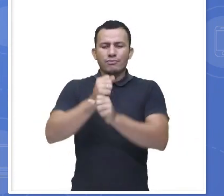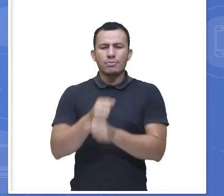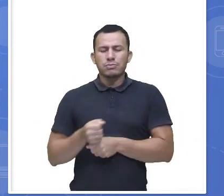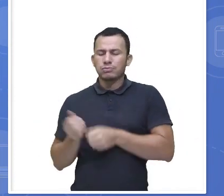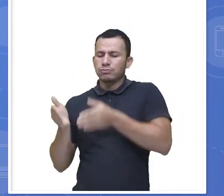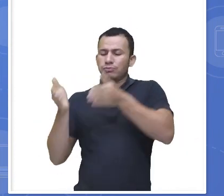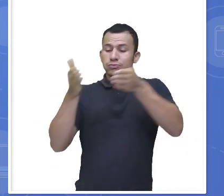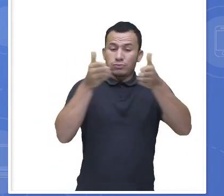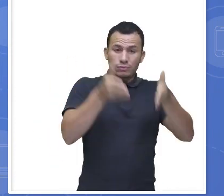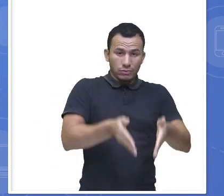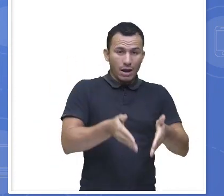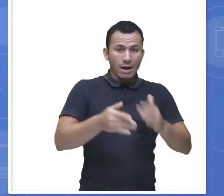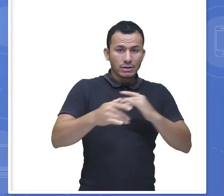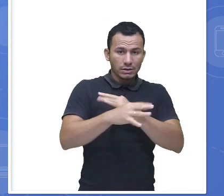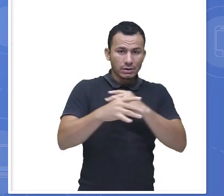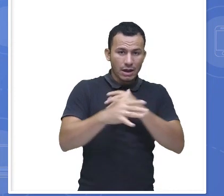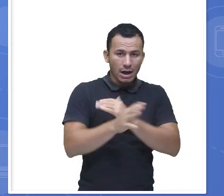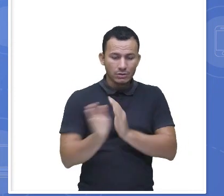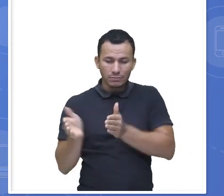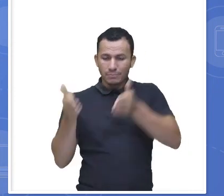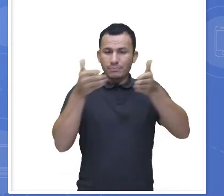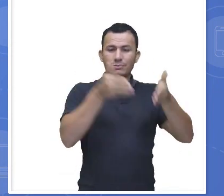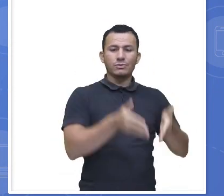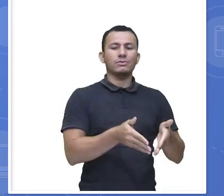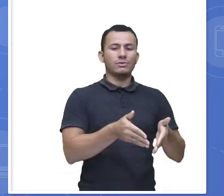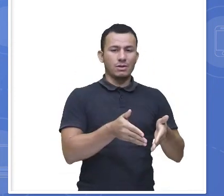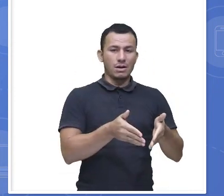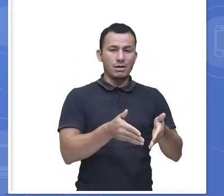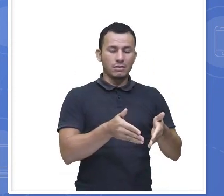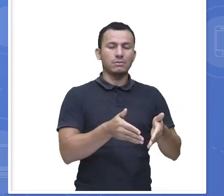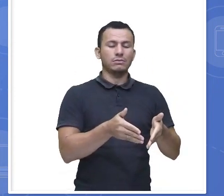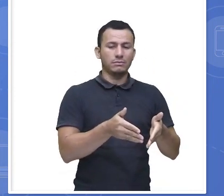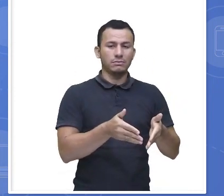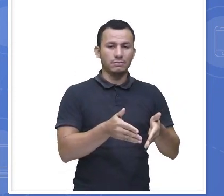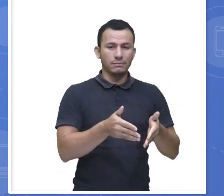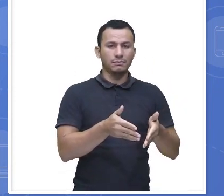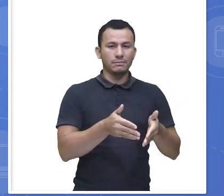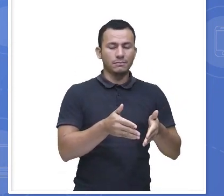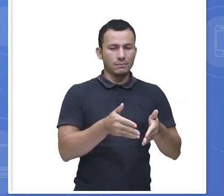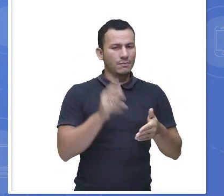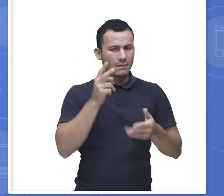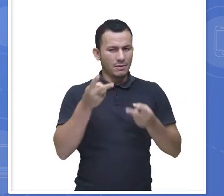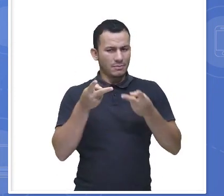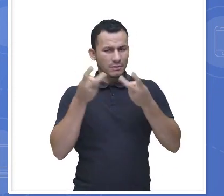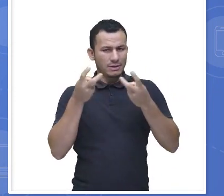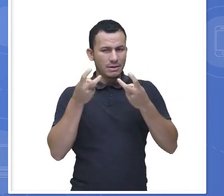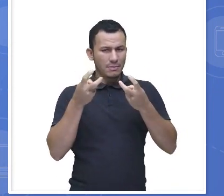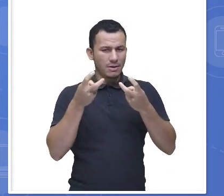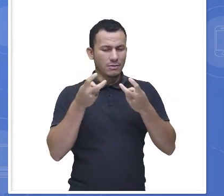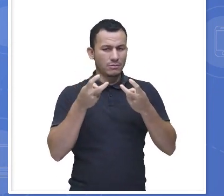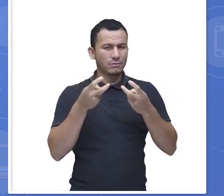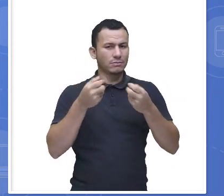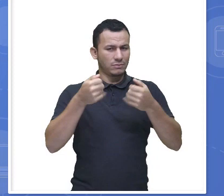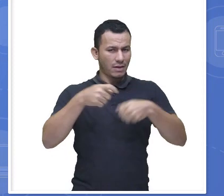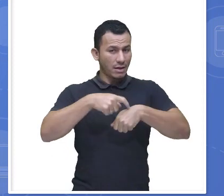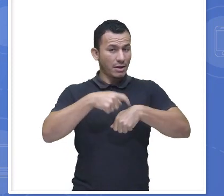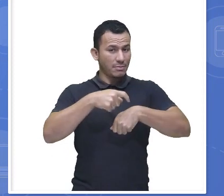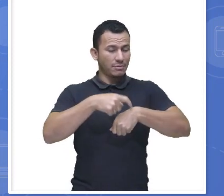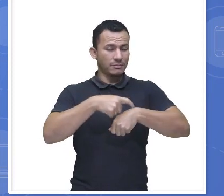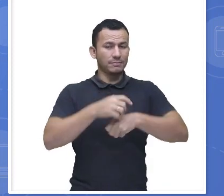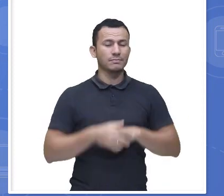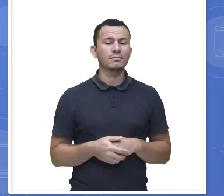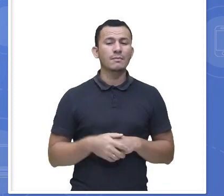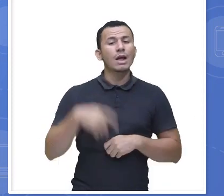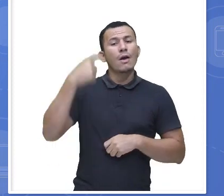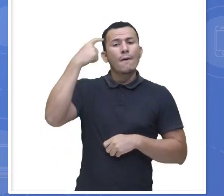em Anarquilópolis, veja, chegamos, né? Tá denotando aí, o fato está sendo narrado no tempo. Pensei que